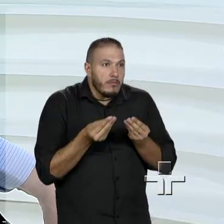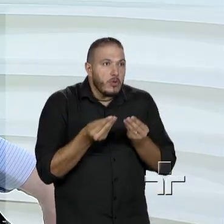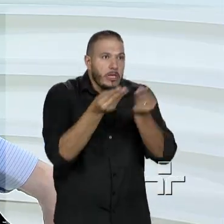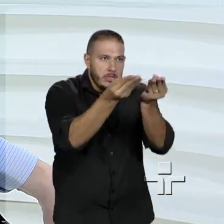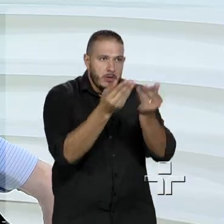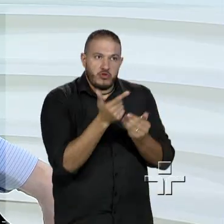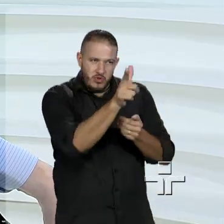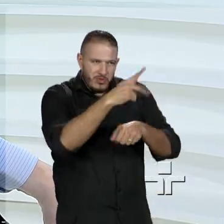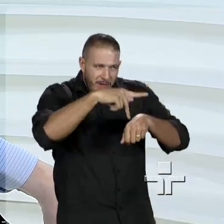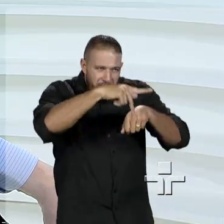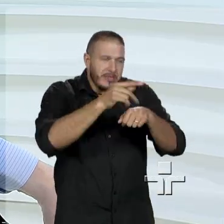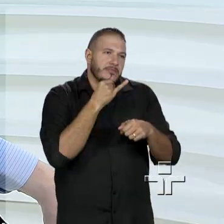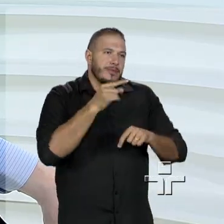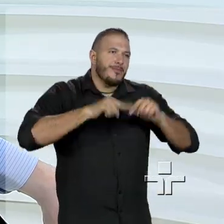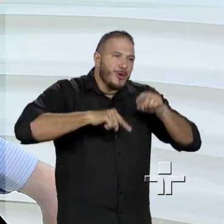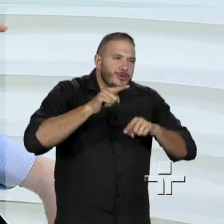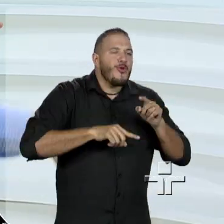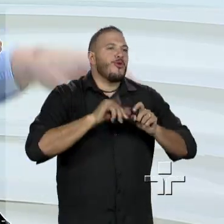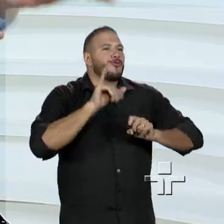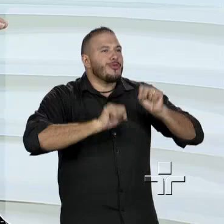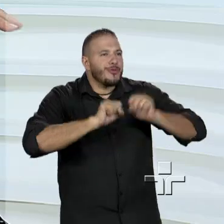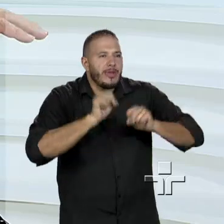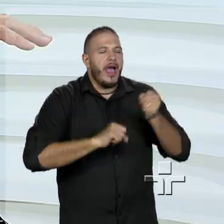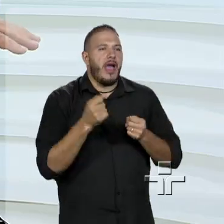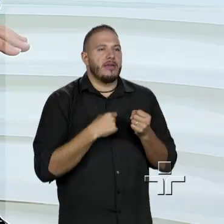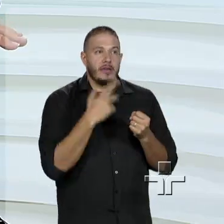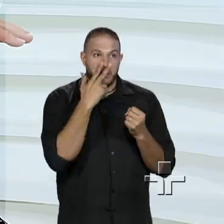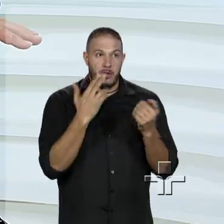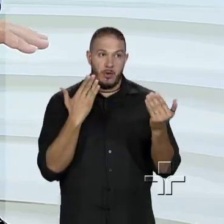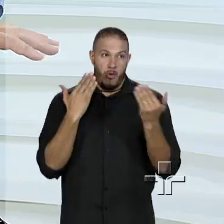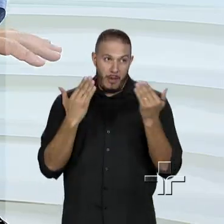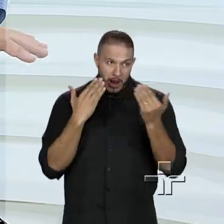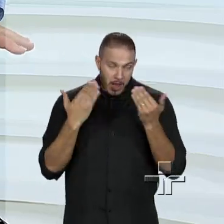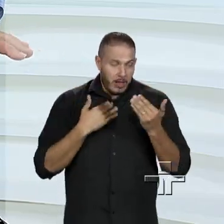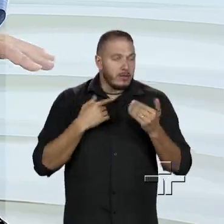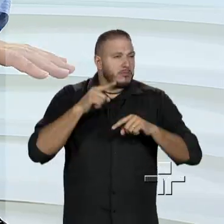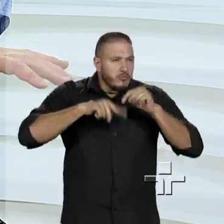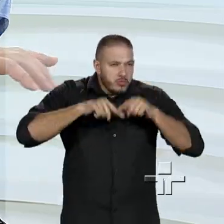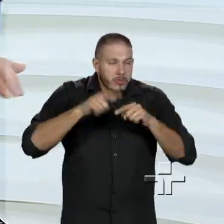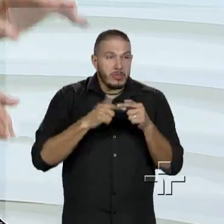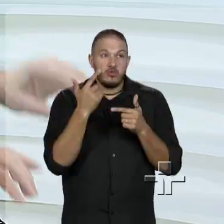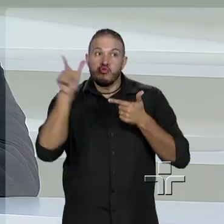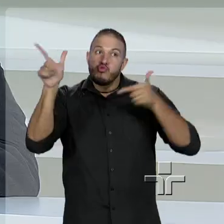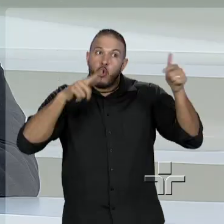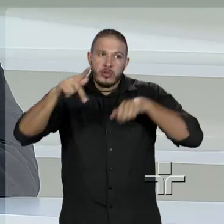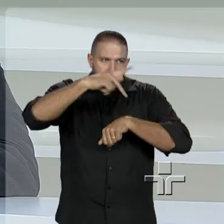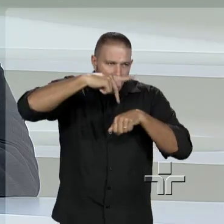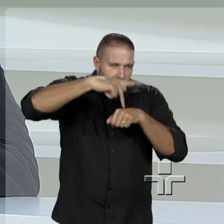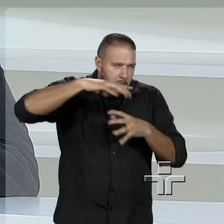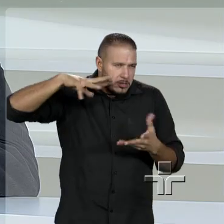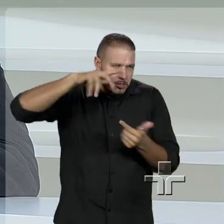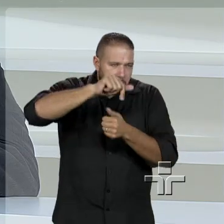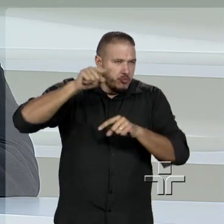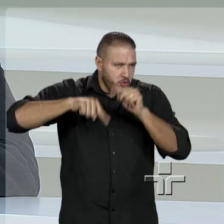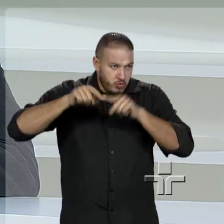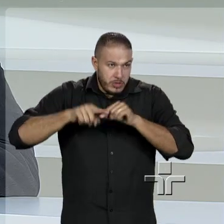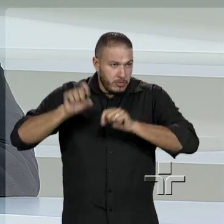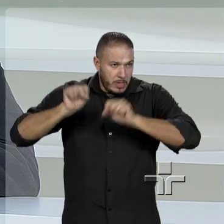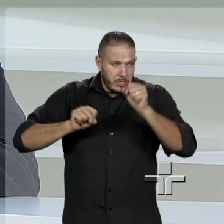de produtos industriais, comparados com as exportações mundiais de produtos